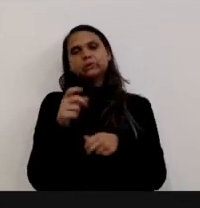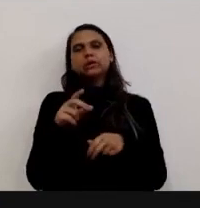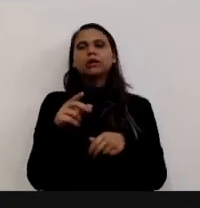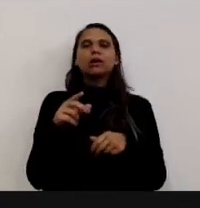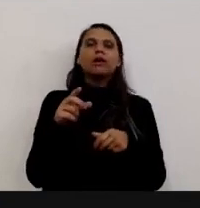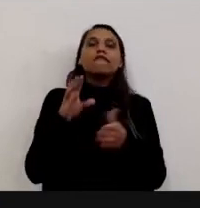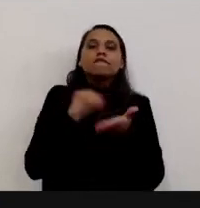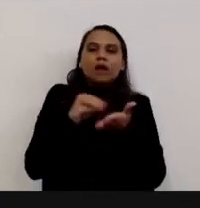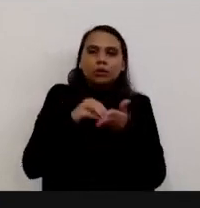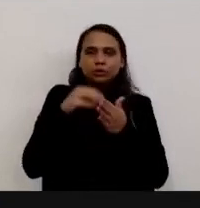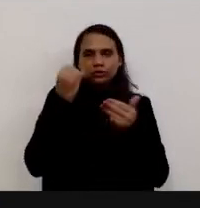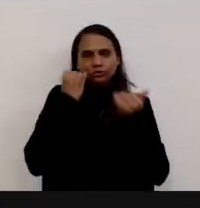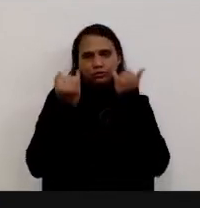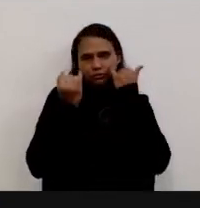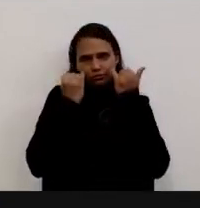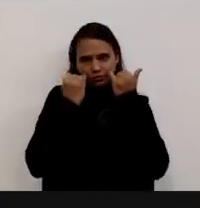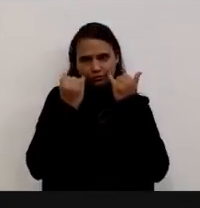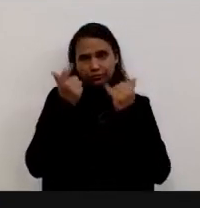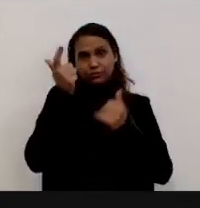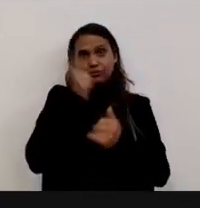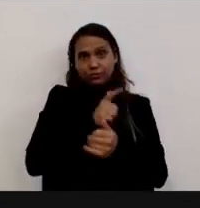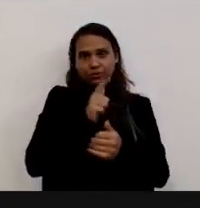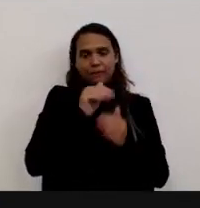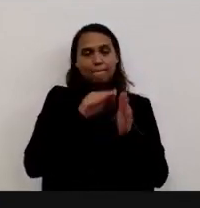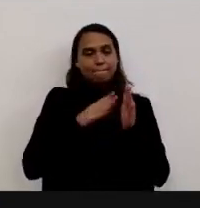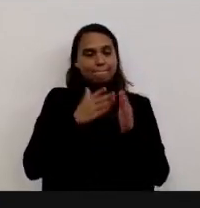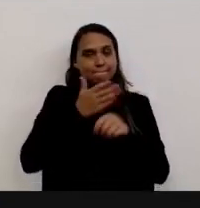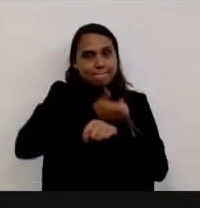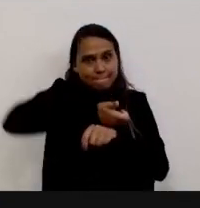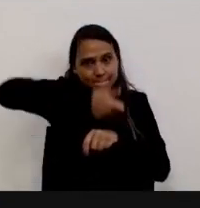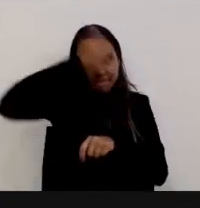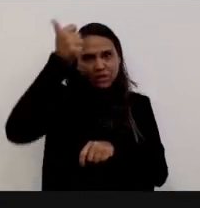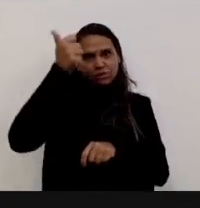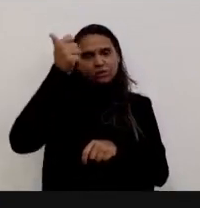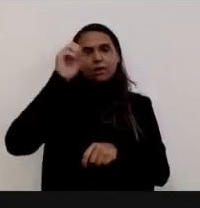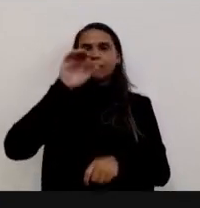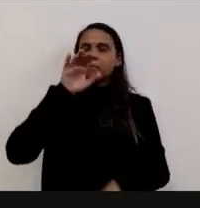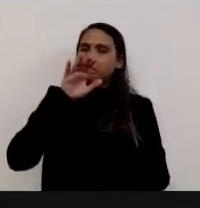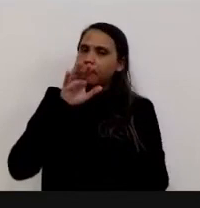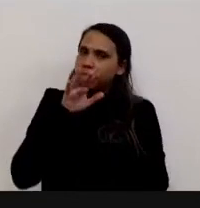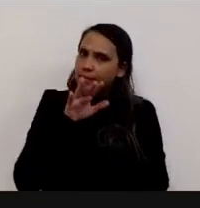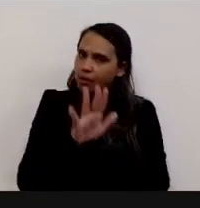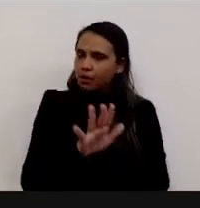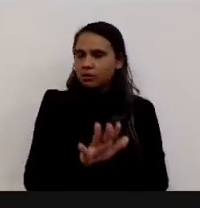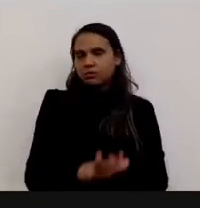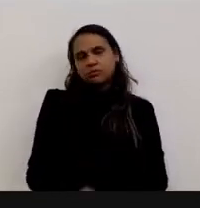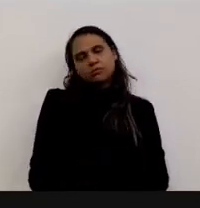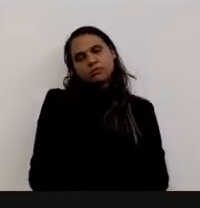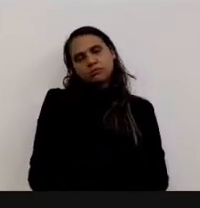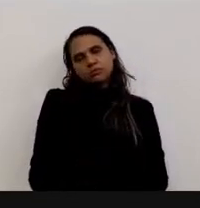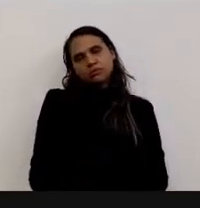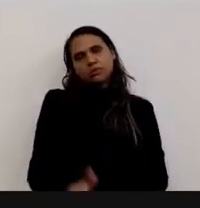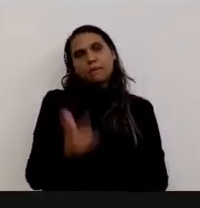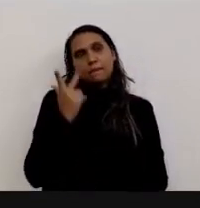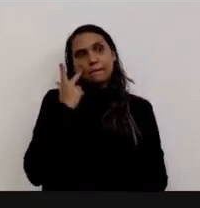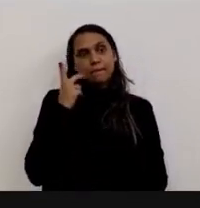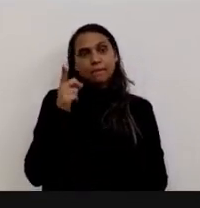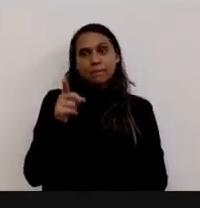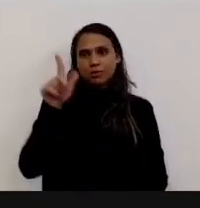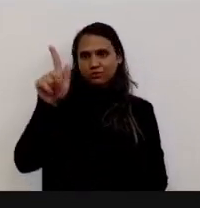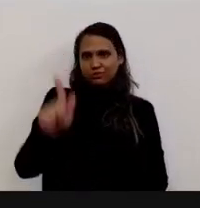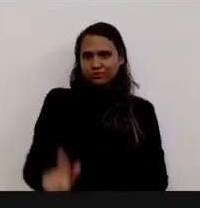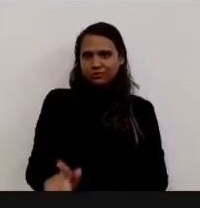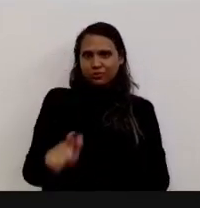dado suficiente para que esses indicadores melhorem tanto. Porém, né, para o gestor que não tem